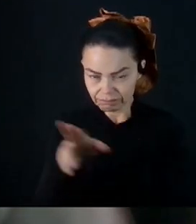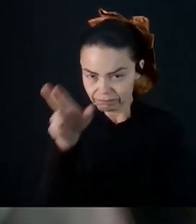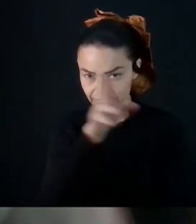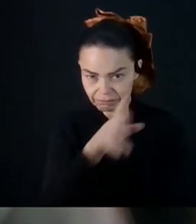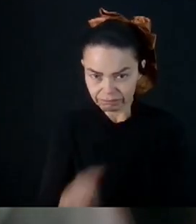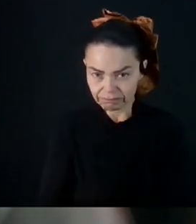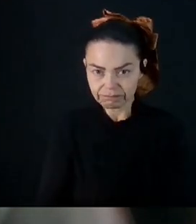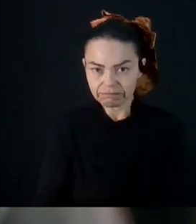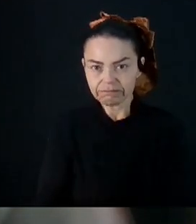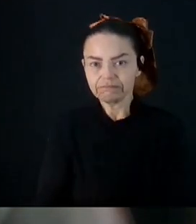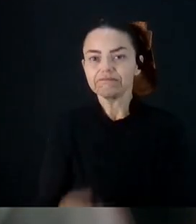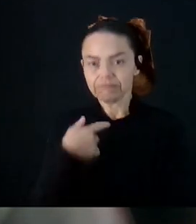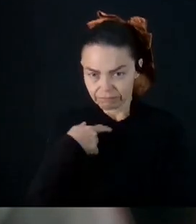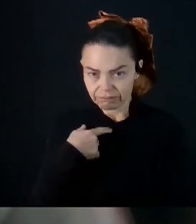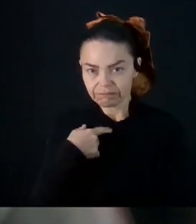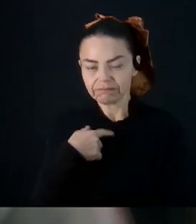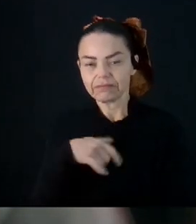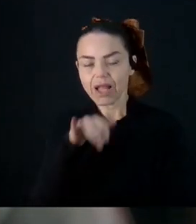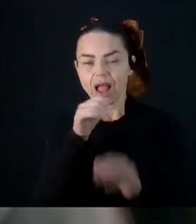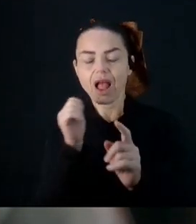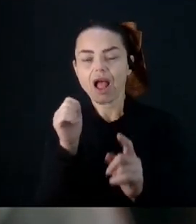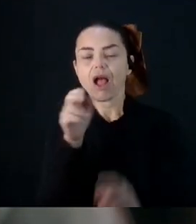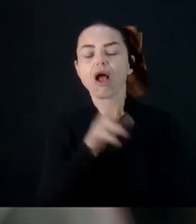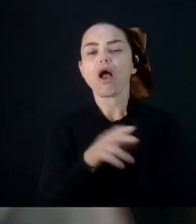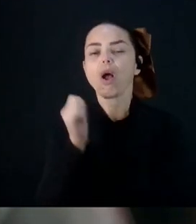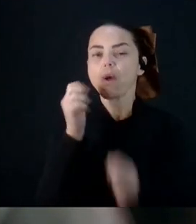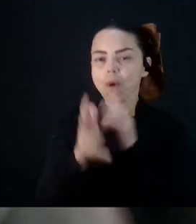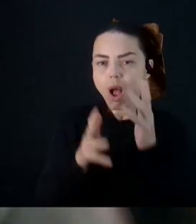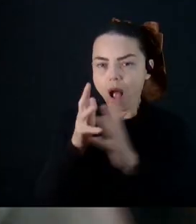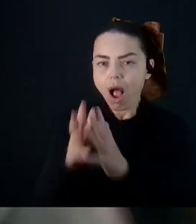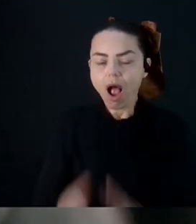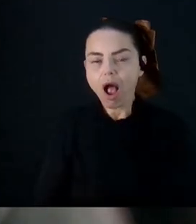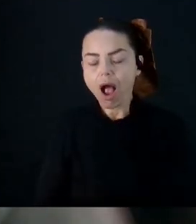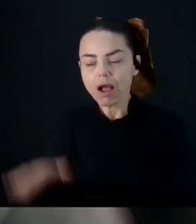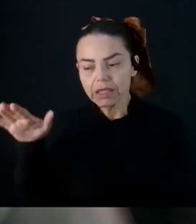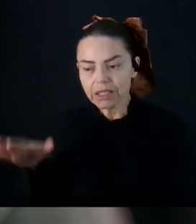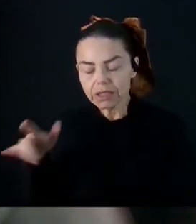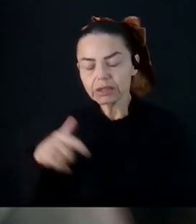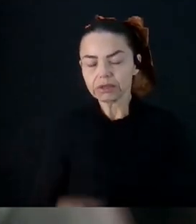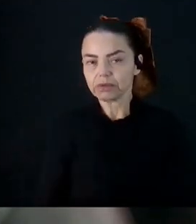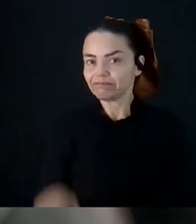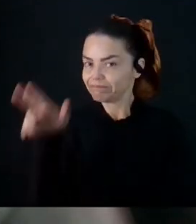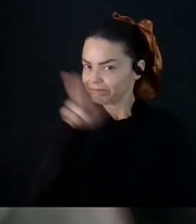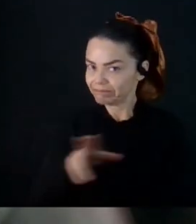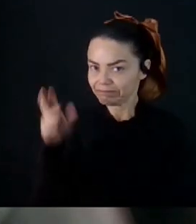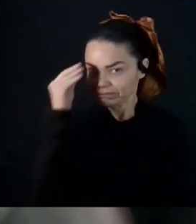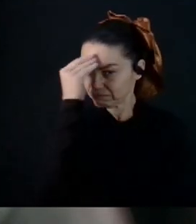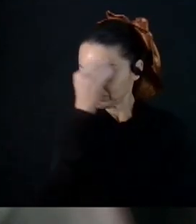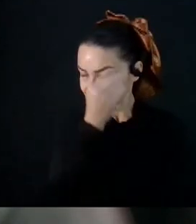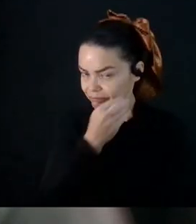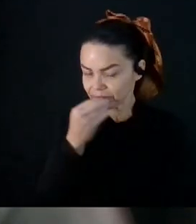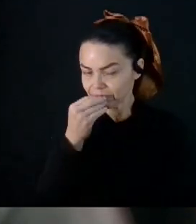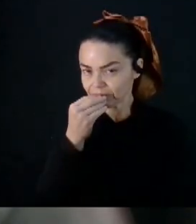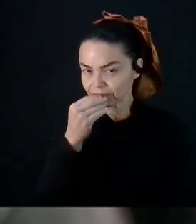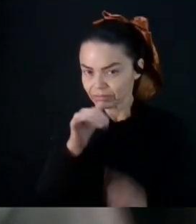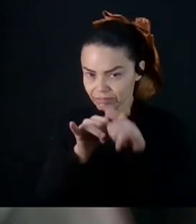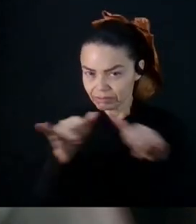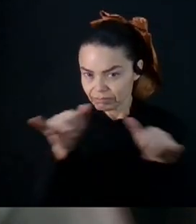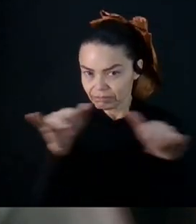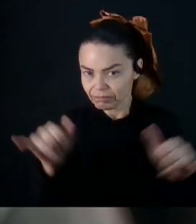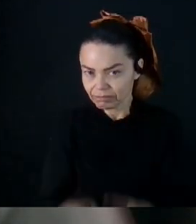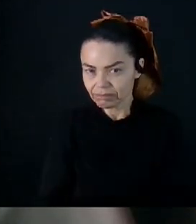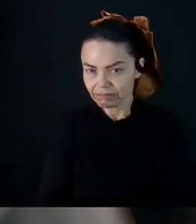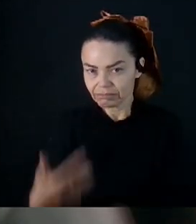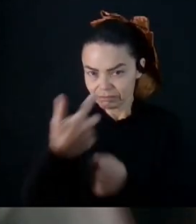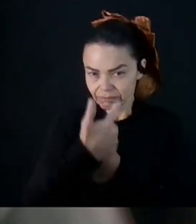ela está falando ali. Então, ela não, realmente, talvez ela não esteja utilizando aquele produto que ela está falando na frente de uma